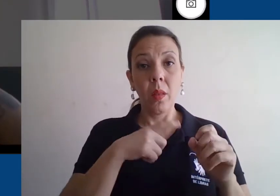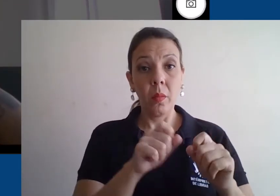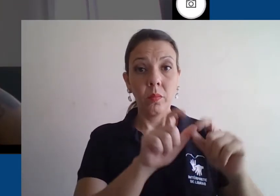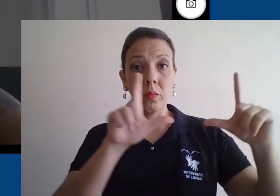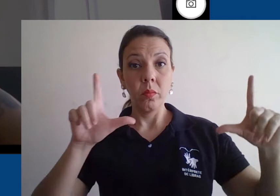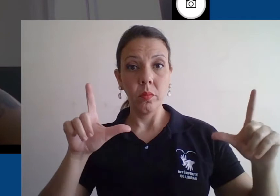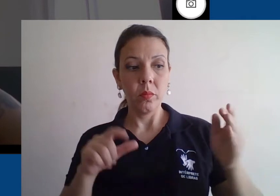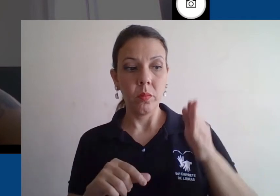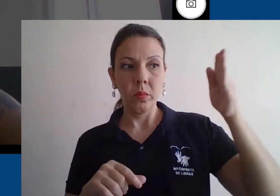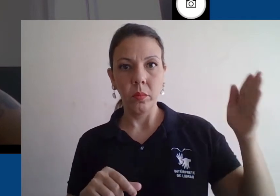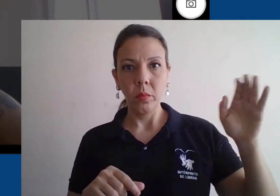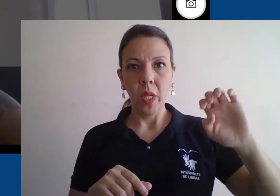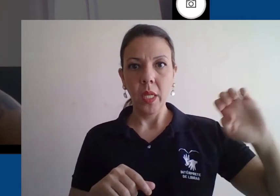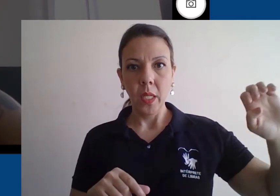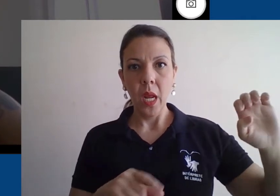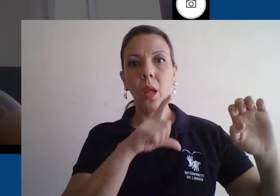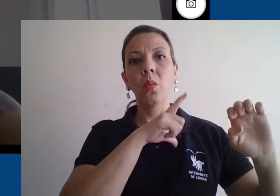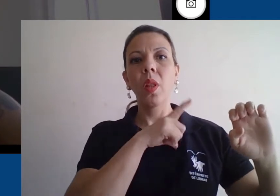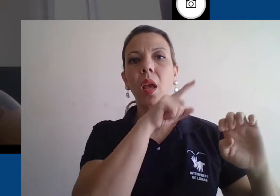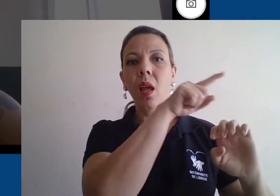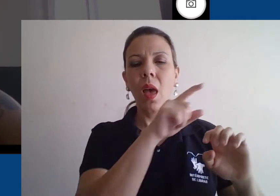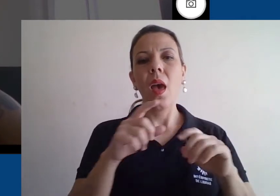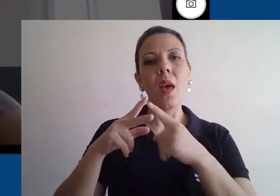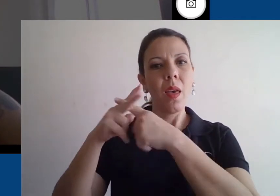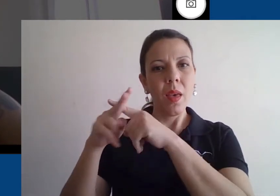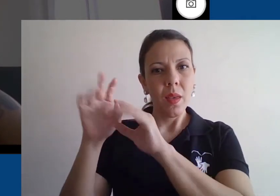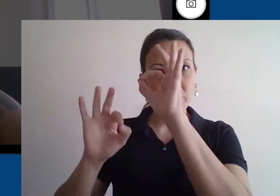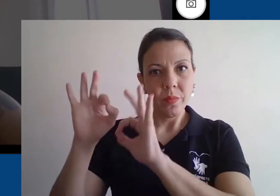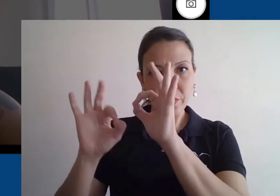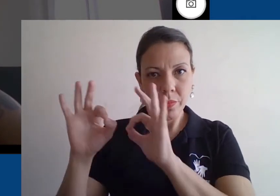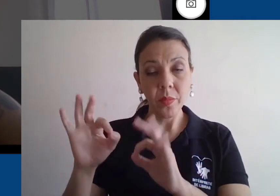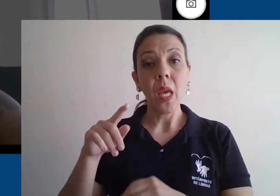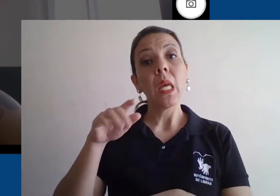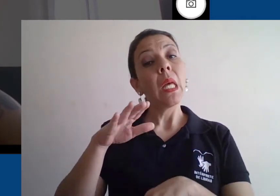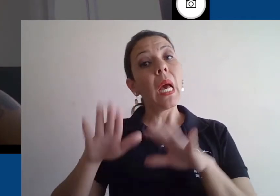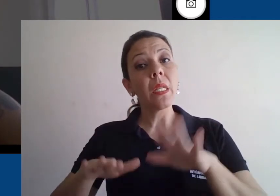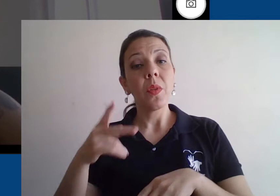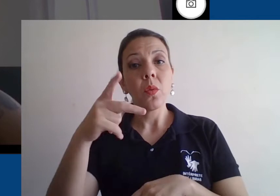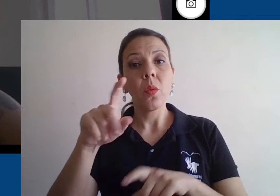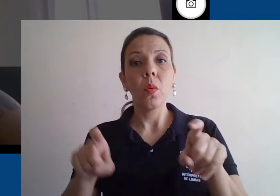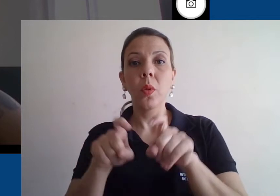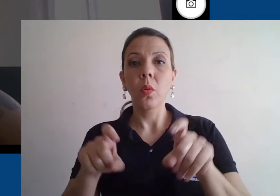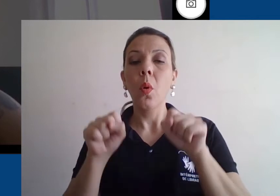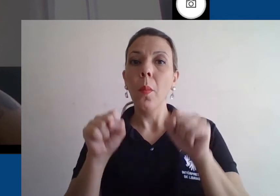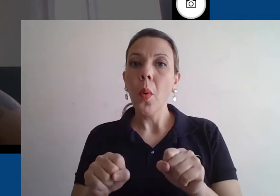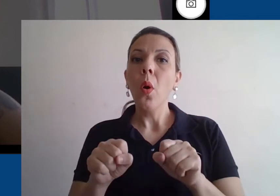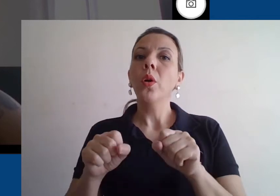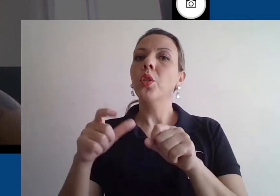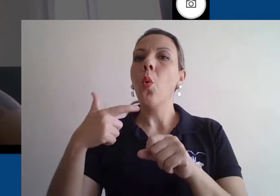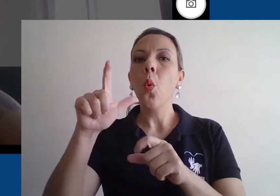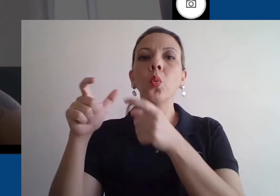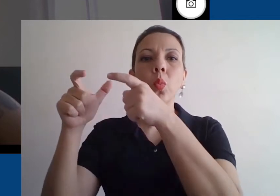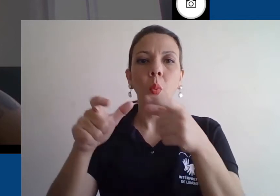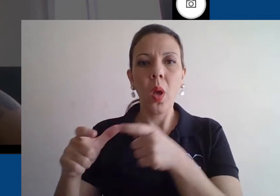mas dependendo do seu, pode estar em outro local. Então se familiarize com o seu programa, encontre essa aba de configurações e a gente vai tentar deixar eles nas configurações